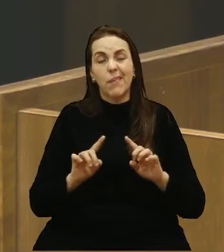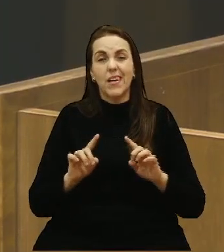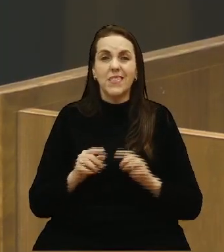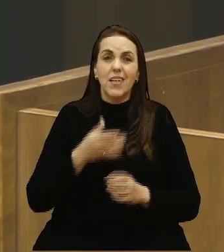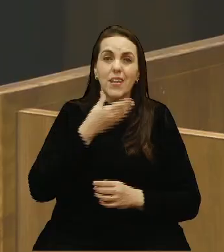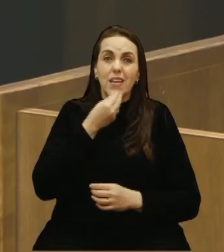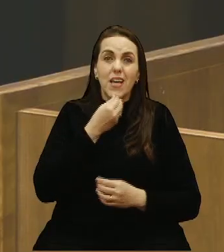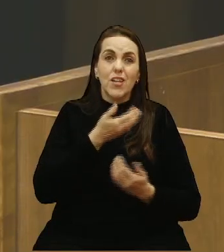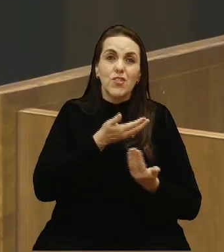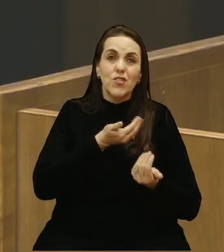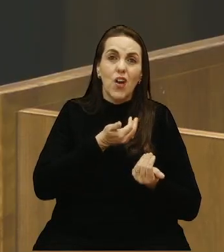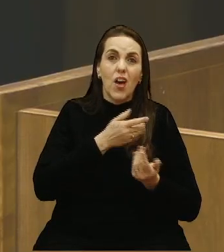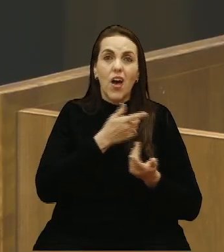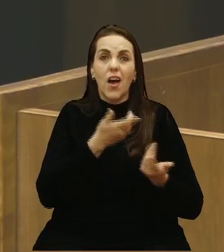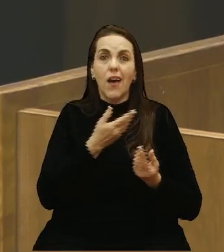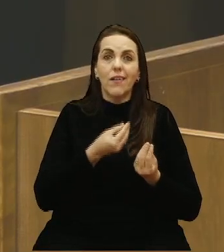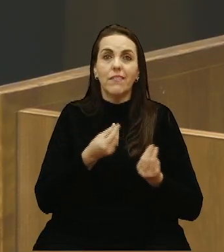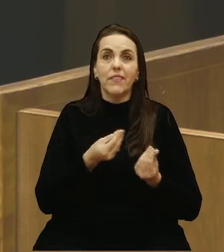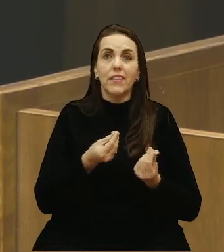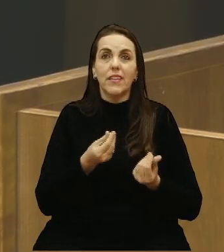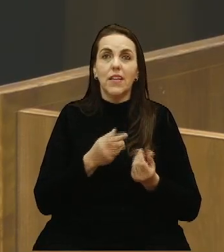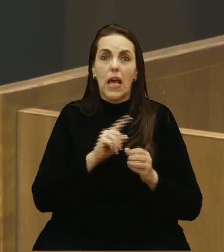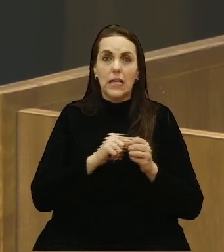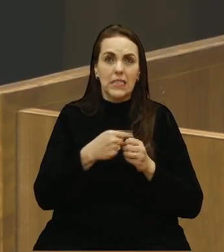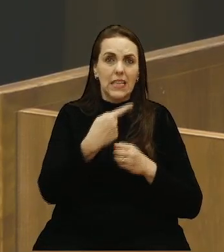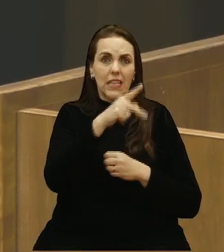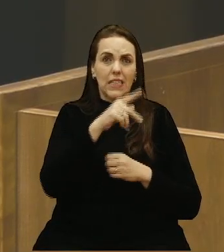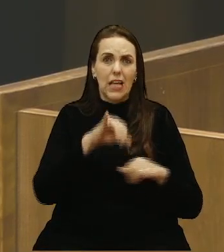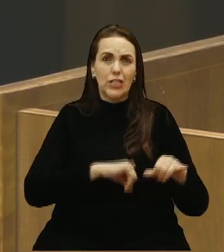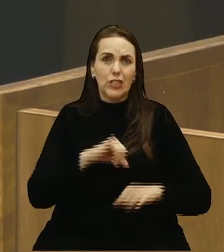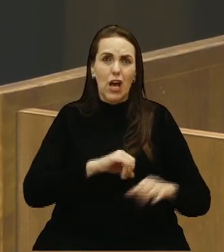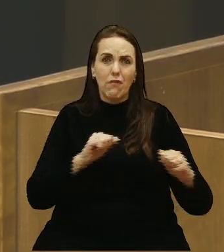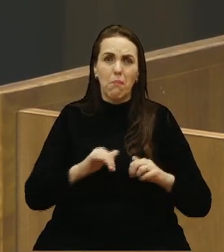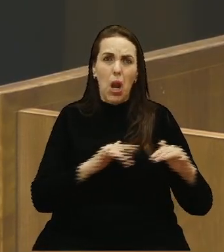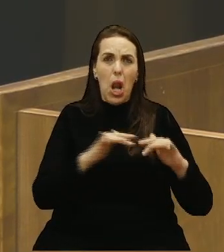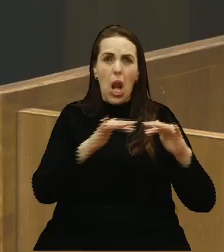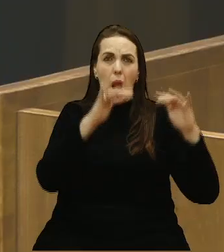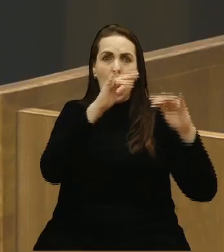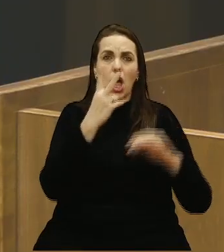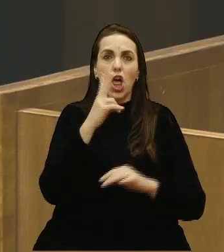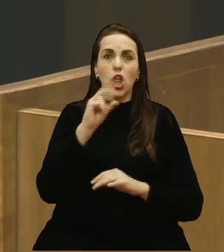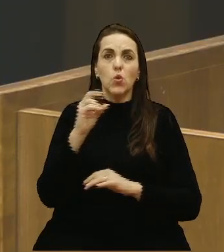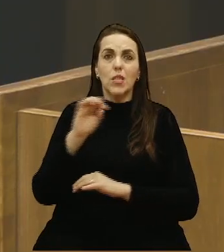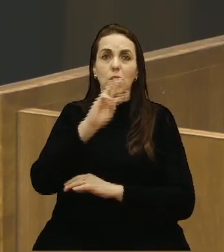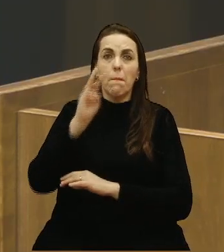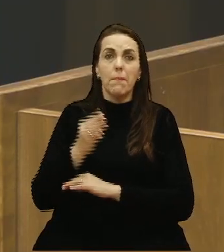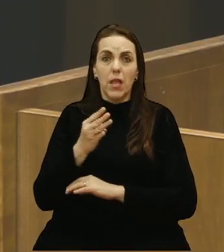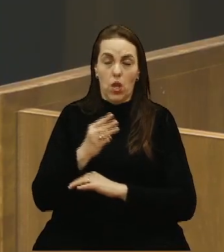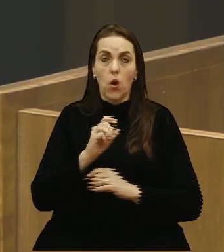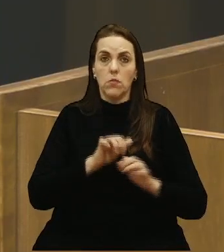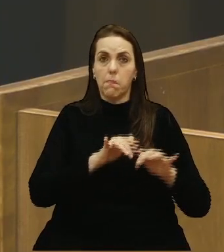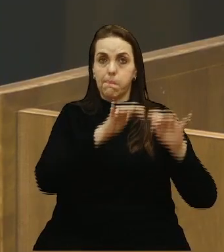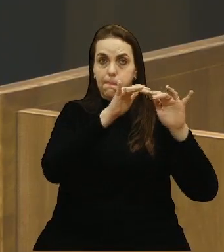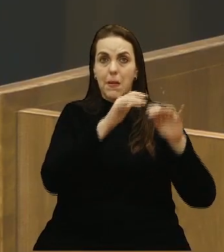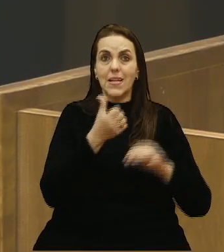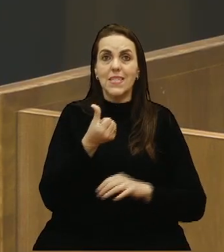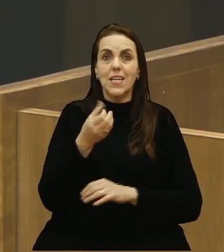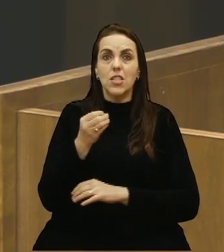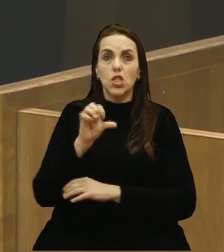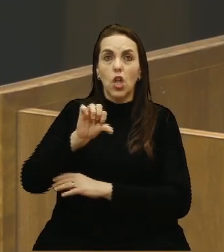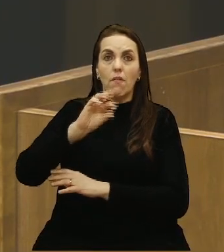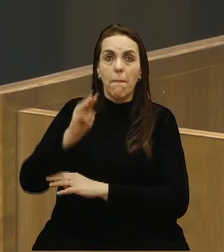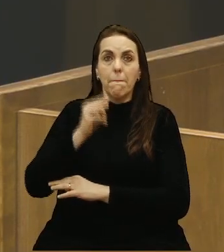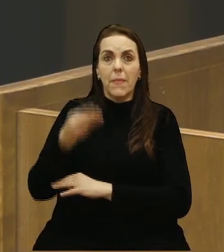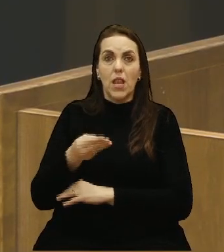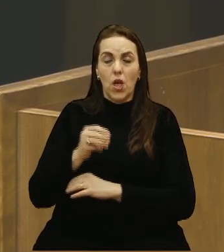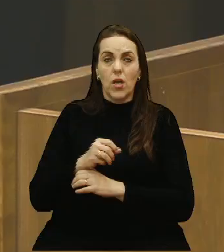rapazinho lá, vereador Caleb, que enquanto a cidade dele sofria com enchente, ele deu 200 milhões nas enchentes, mas 609 milhões da mídia